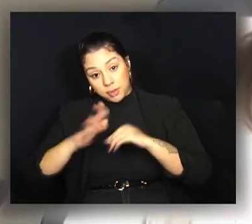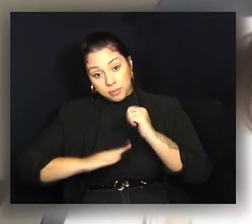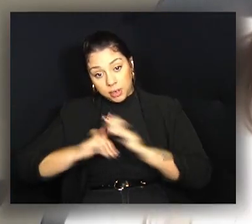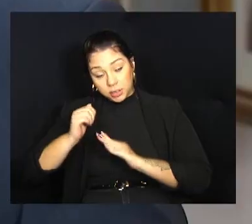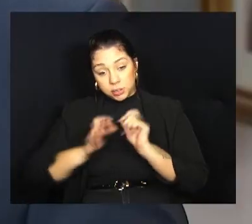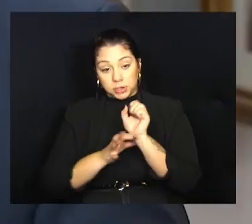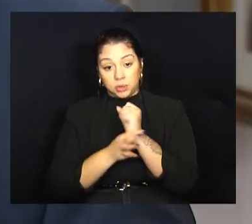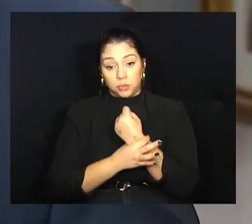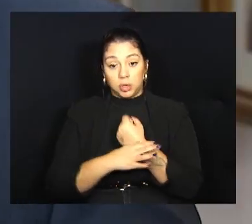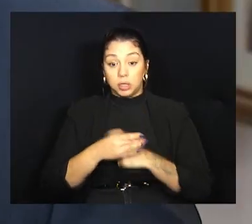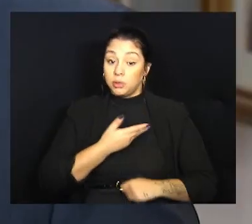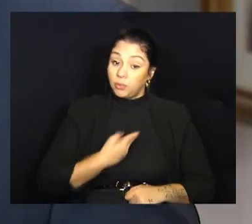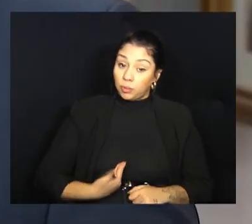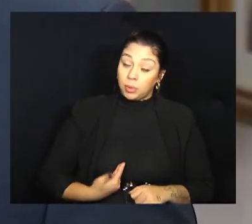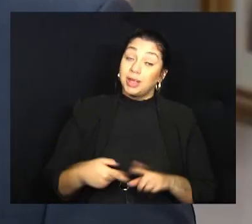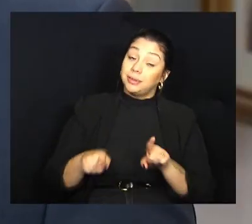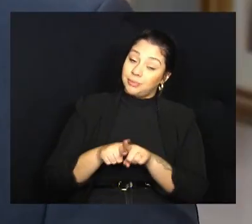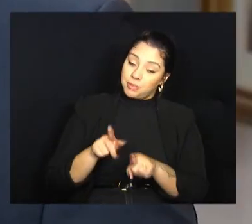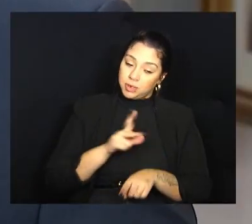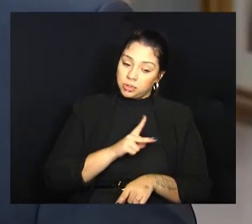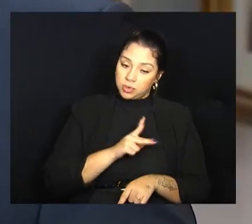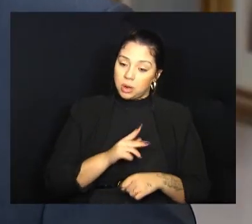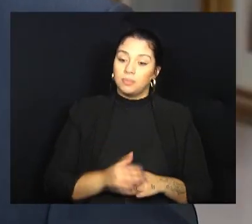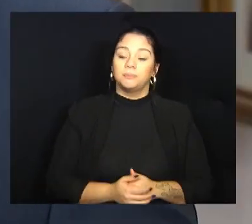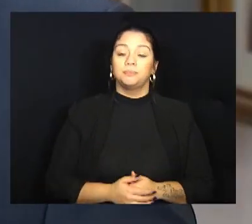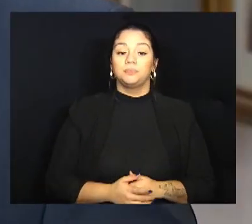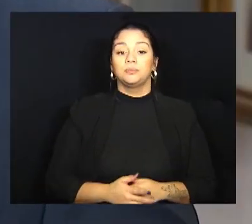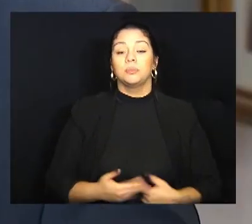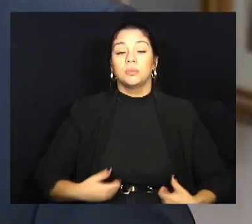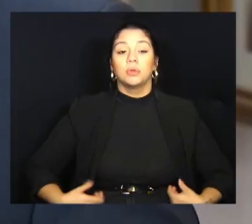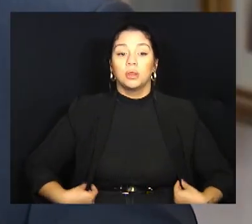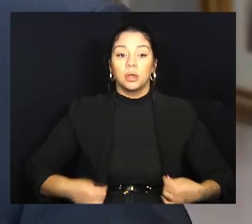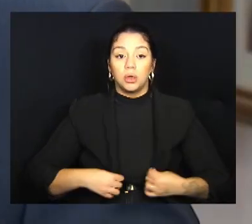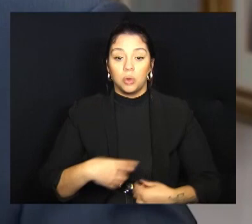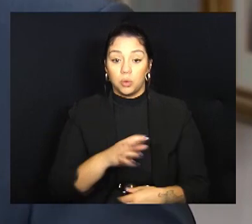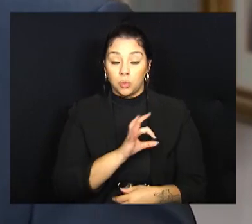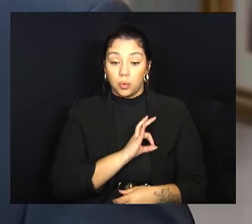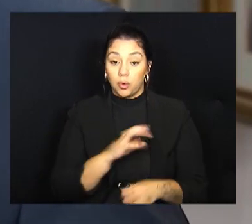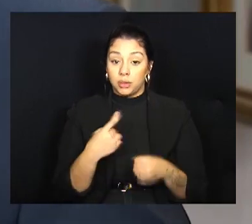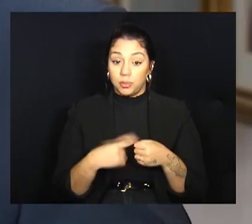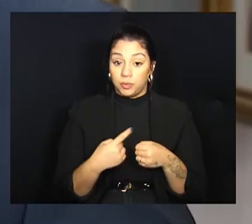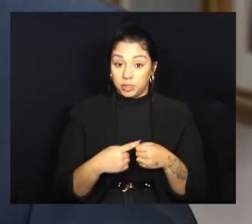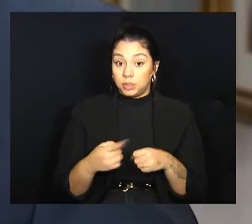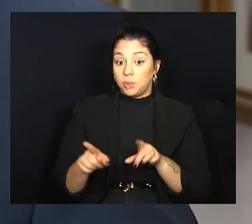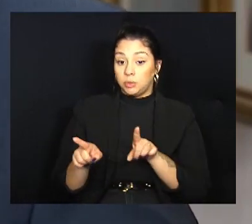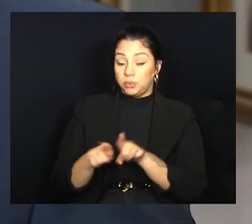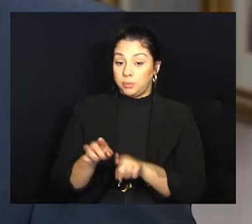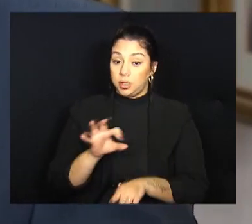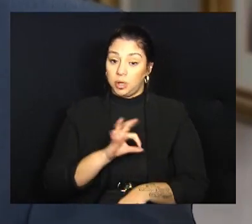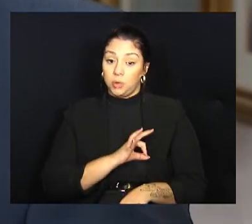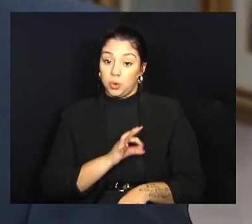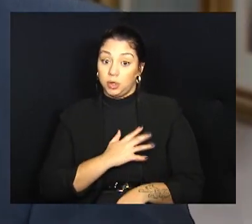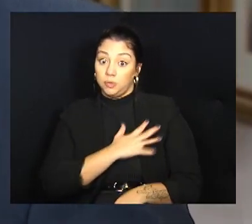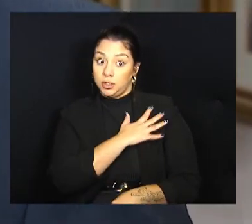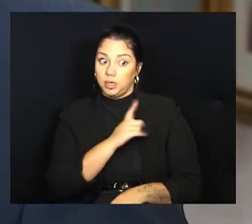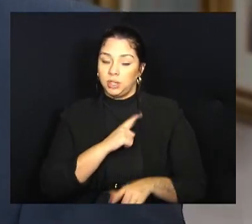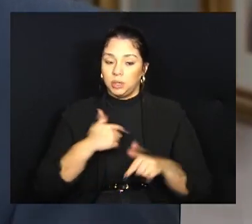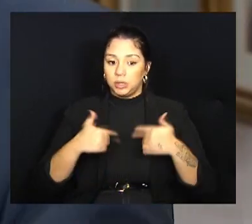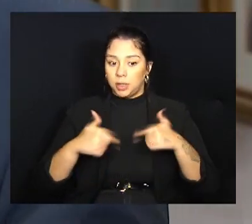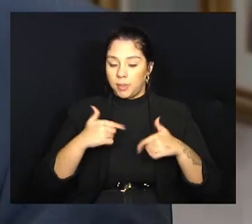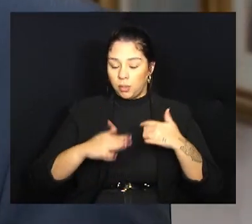pública e privada. A Guarda Municipal, né, a Polícia Militar, a Polícia Civil, técnico-científica, todos estão desempenhando um trabalho muito